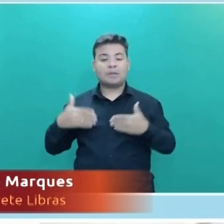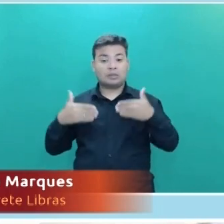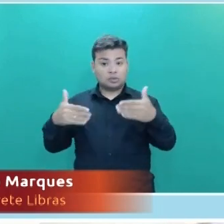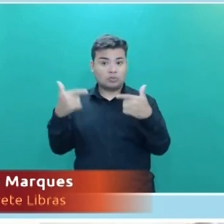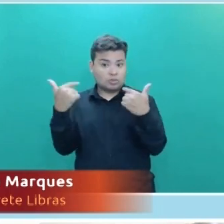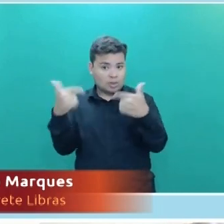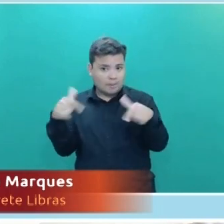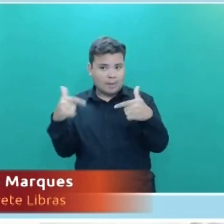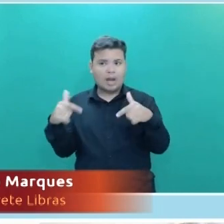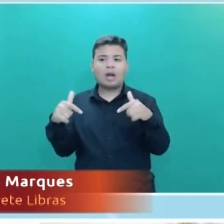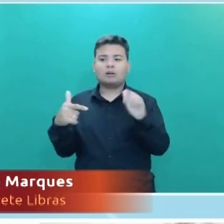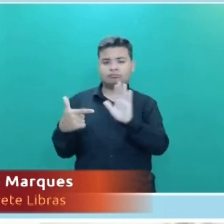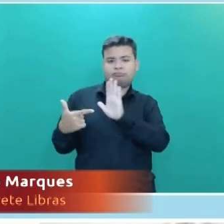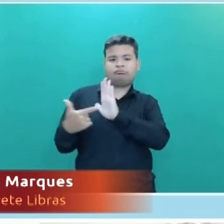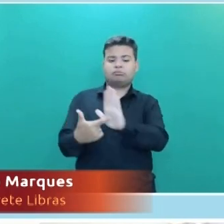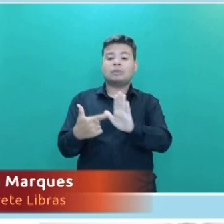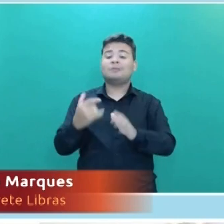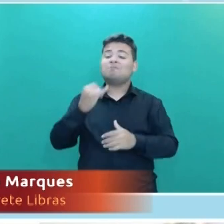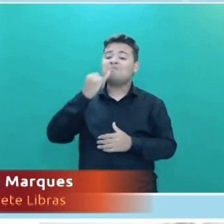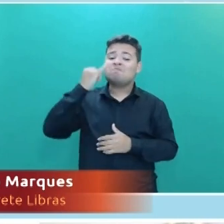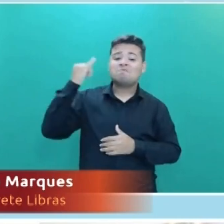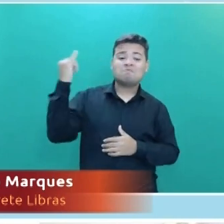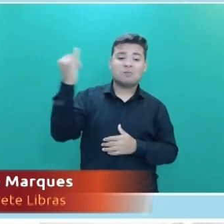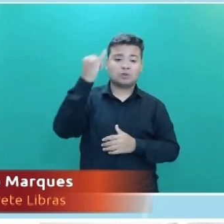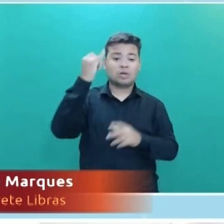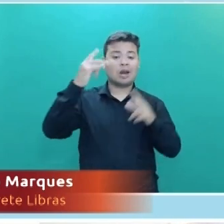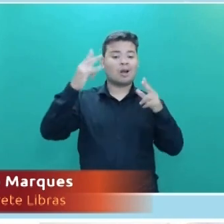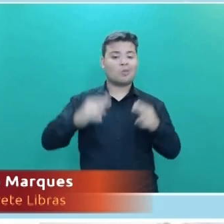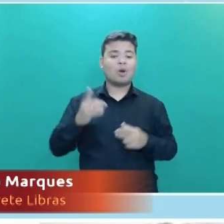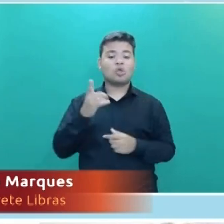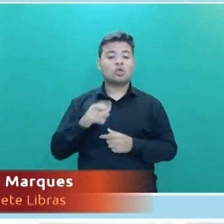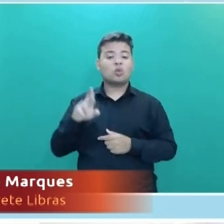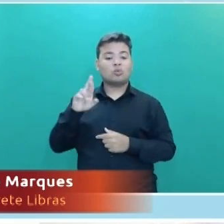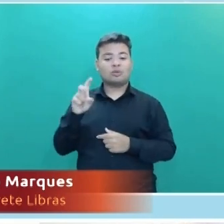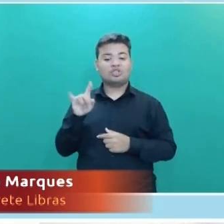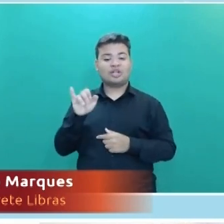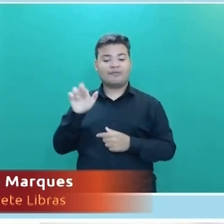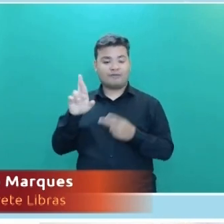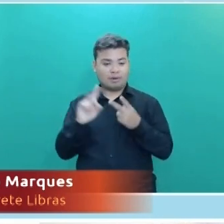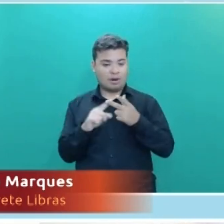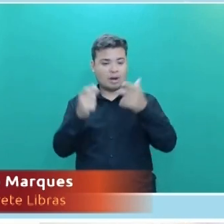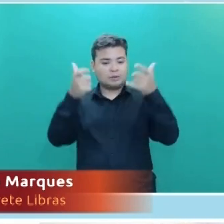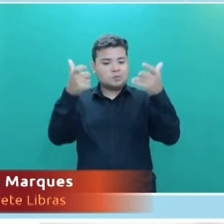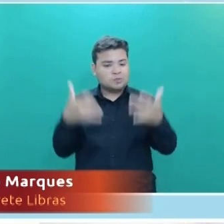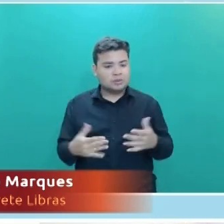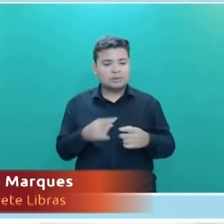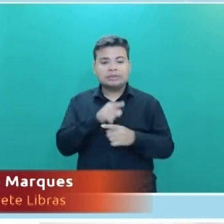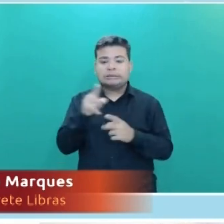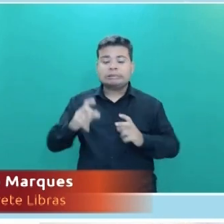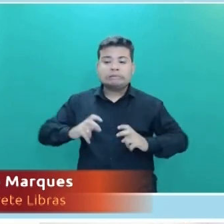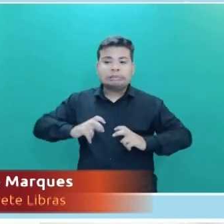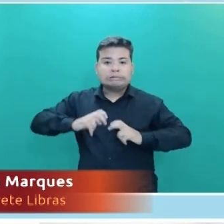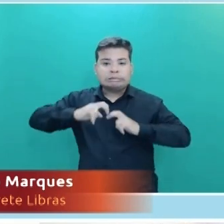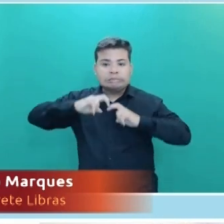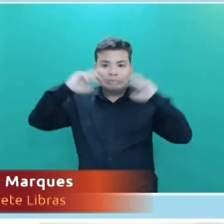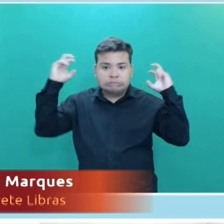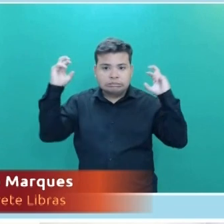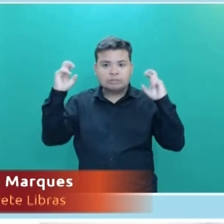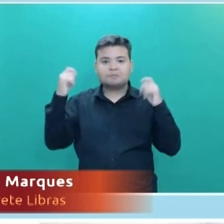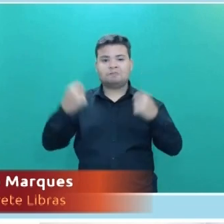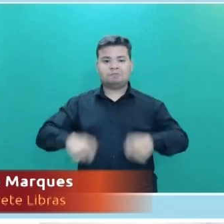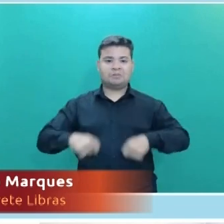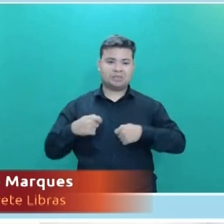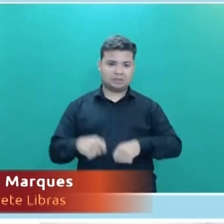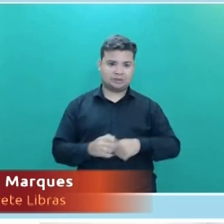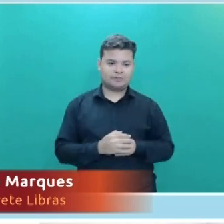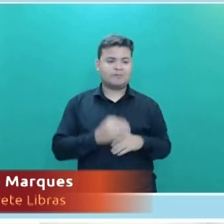importante, porque, como o doutor Xavier falou, é a questão da vergonha, né? A questão de ver essas